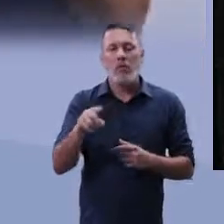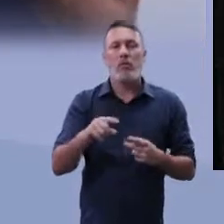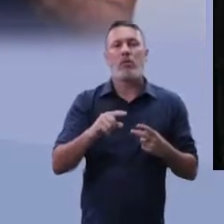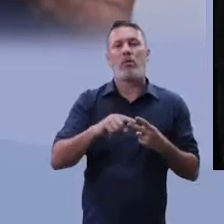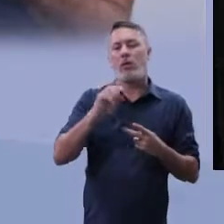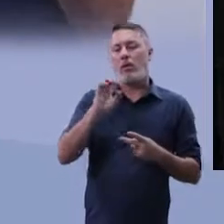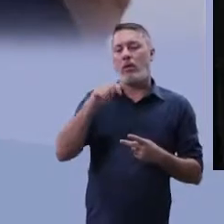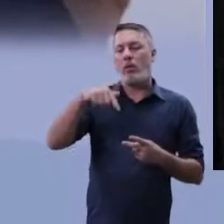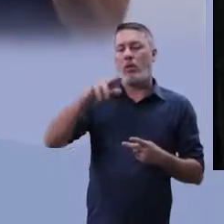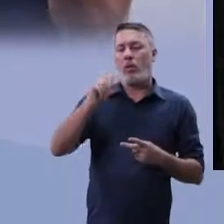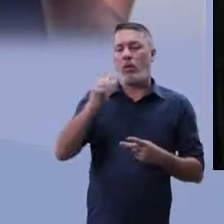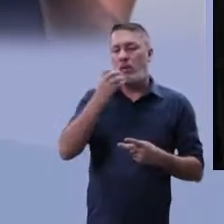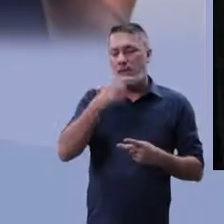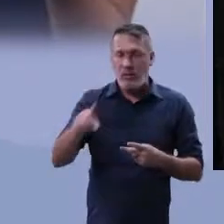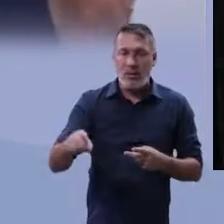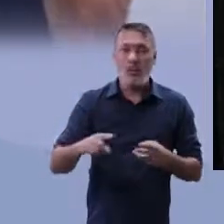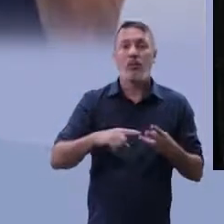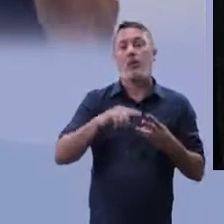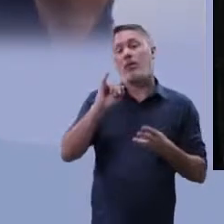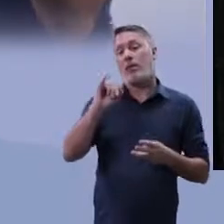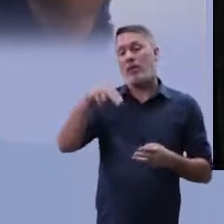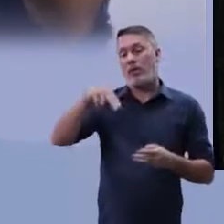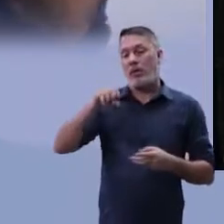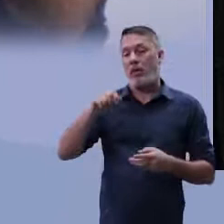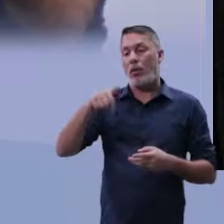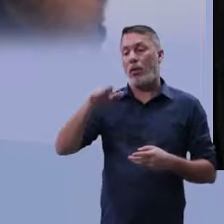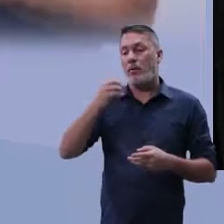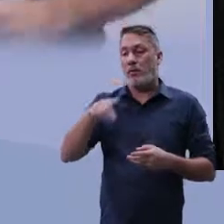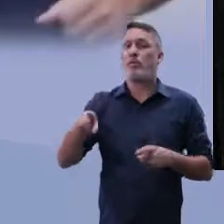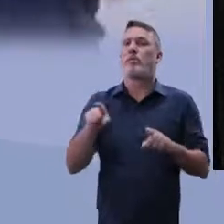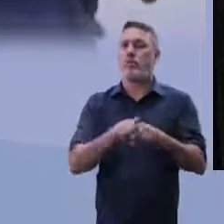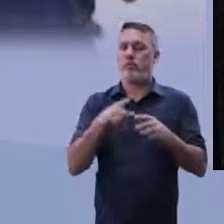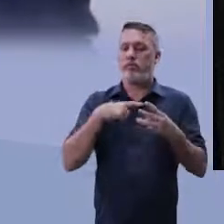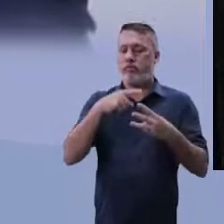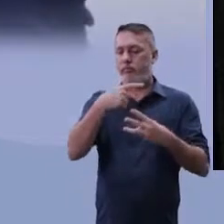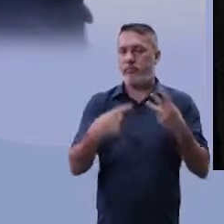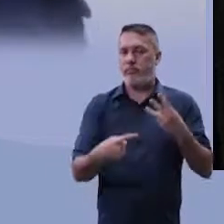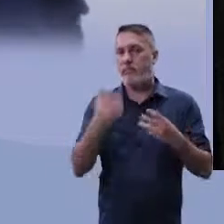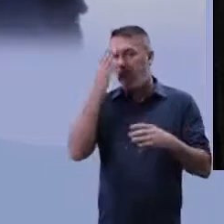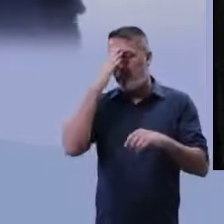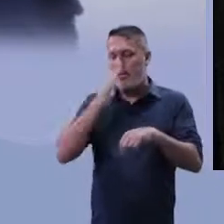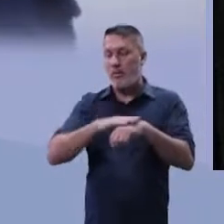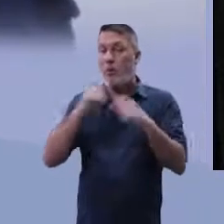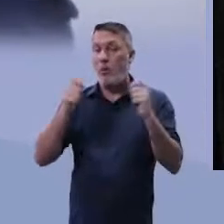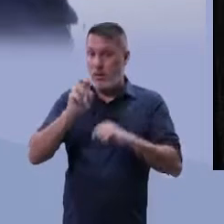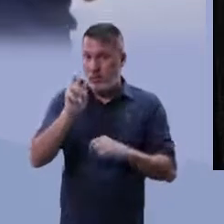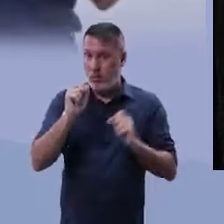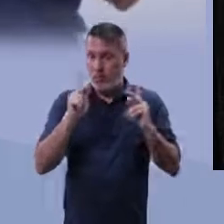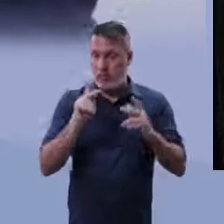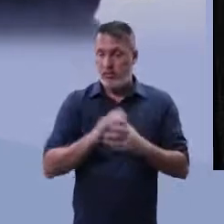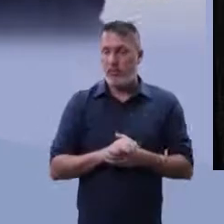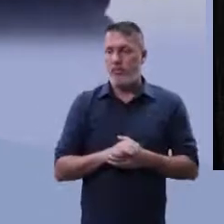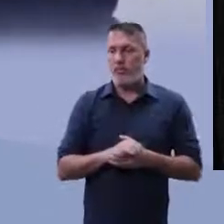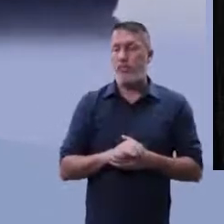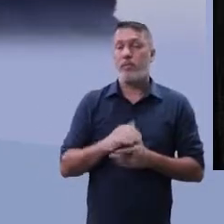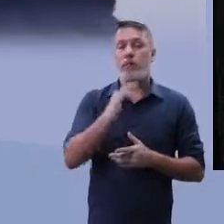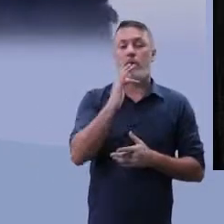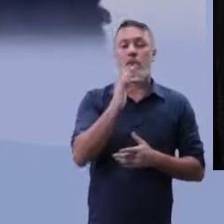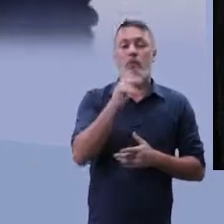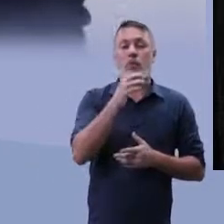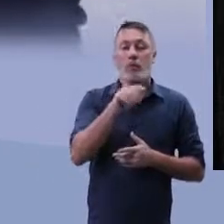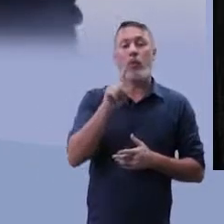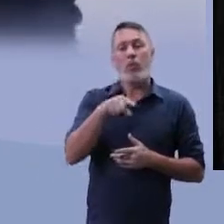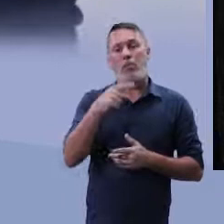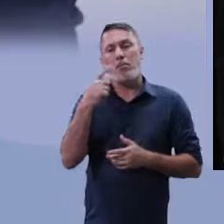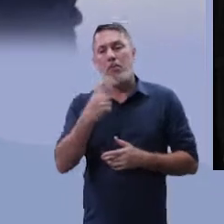As funções, as equações e as inequações. Tem que dominar, tá certo? Nessa competência 5 aí.